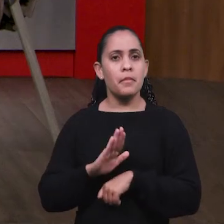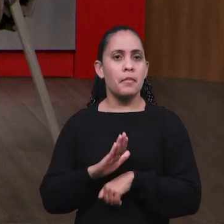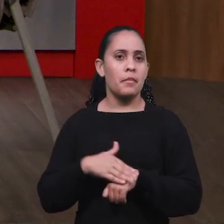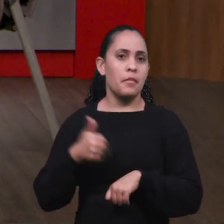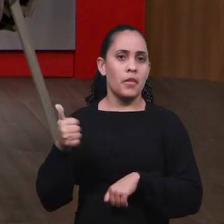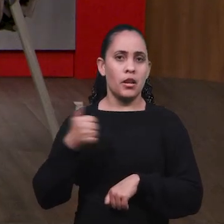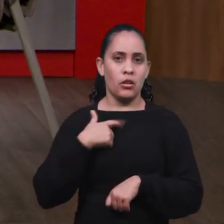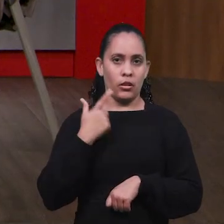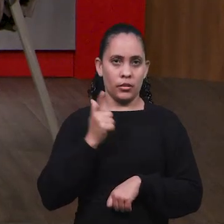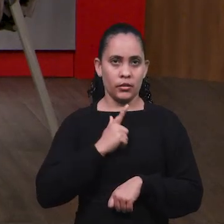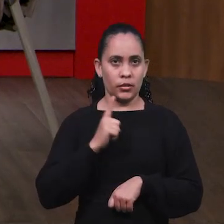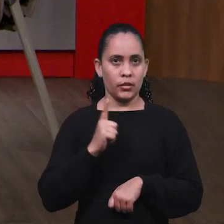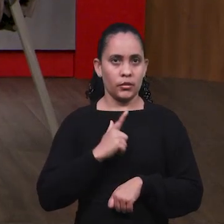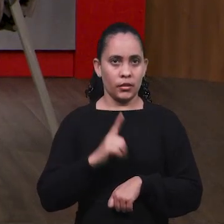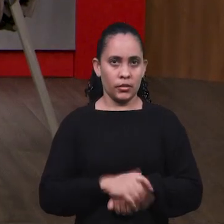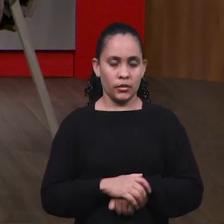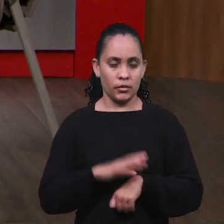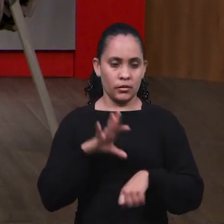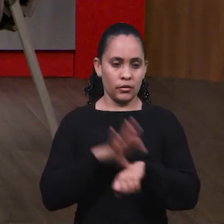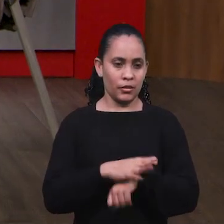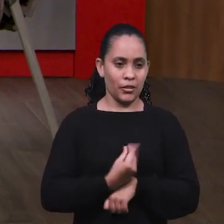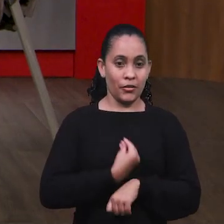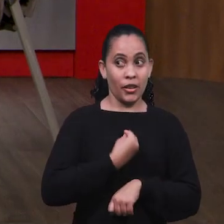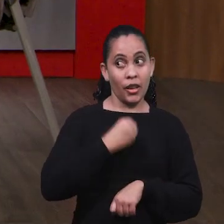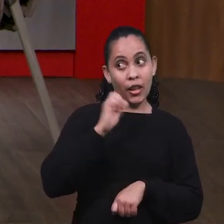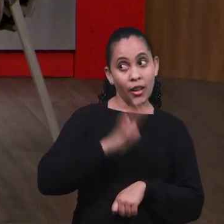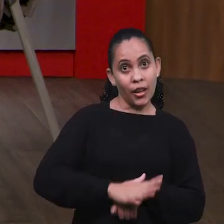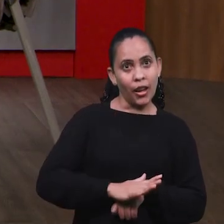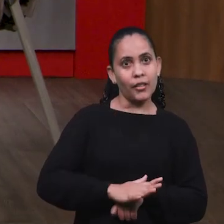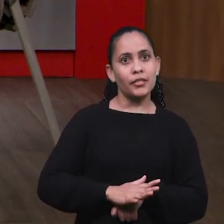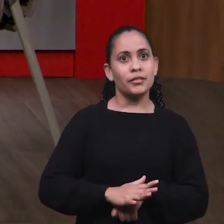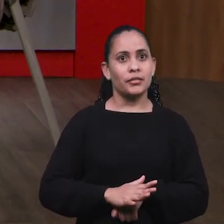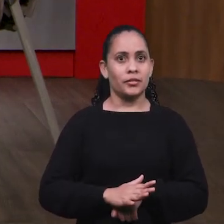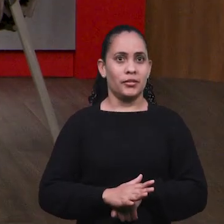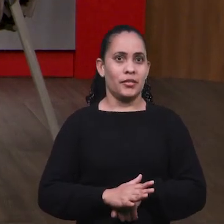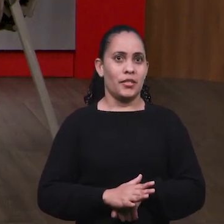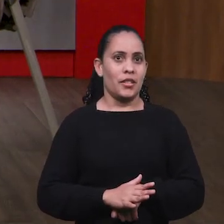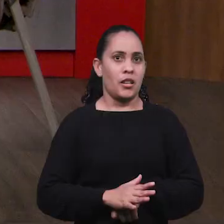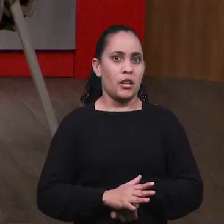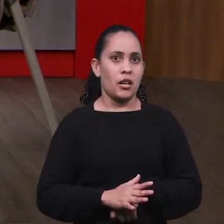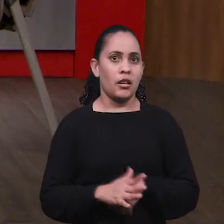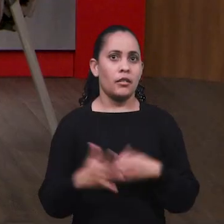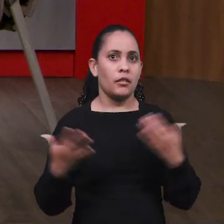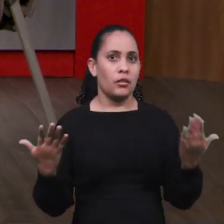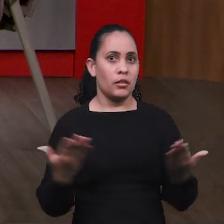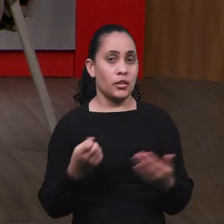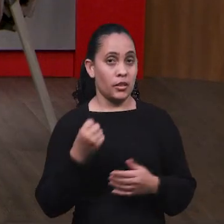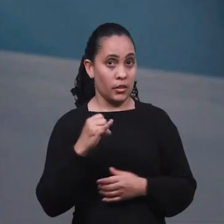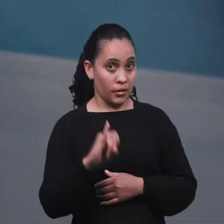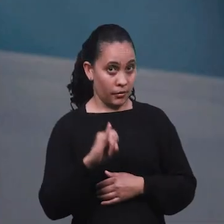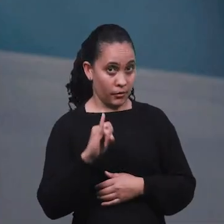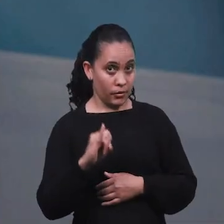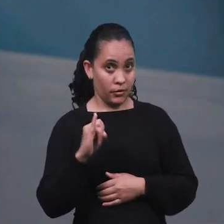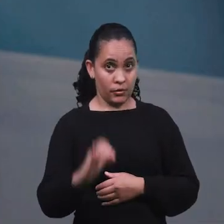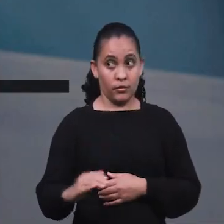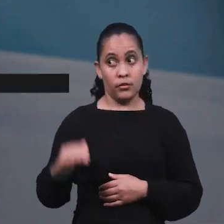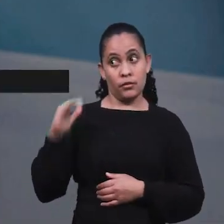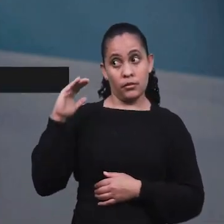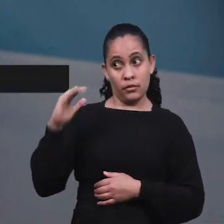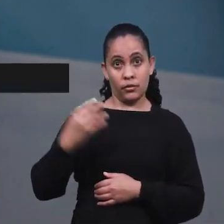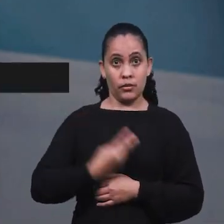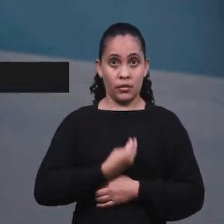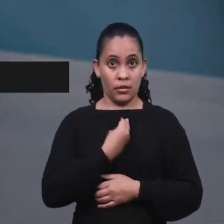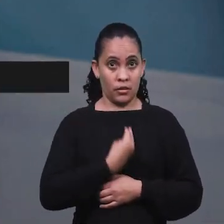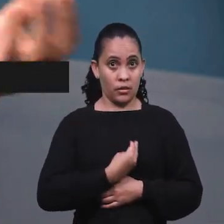tem. E eu costumo dizer, pastor, que não existe seguro de vida caro. Existe padrão de vida a ser segurado. Então, se você tem um padrão de